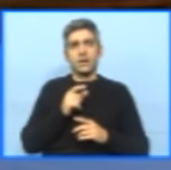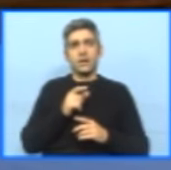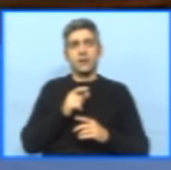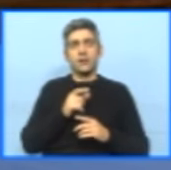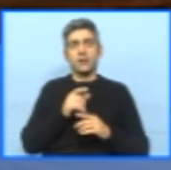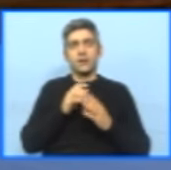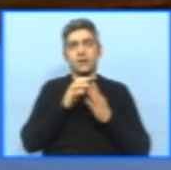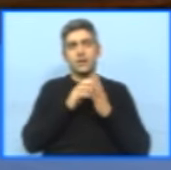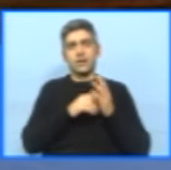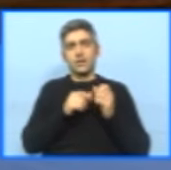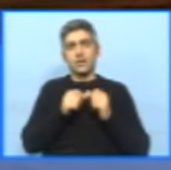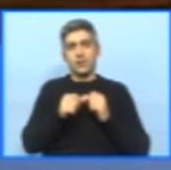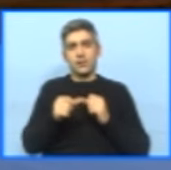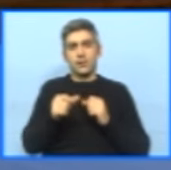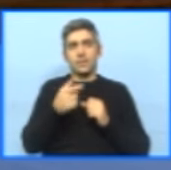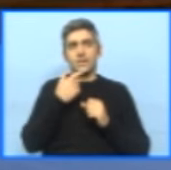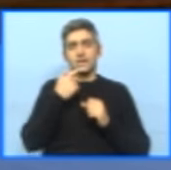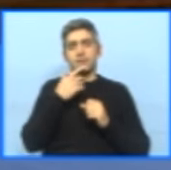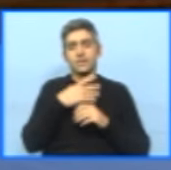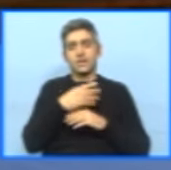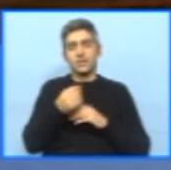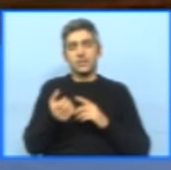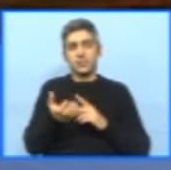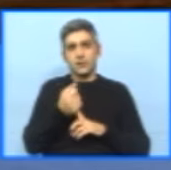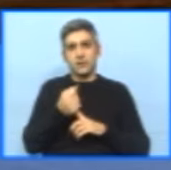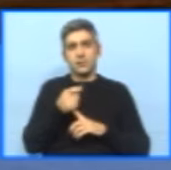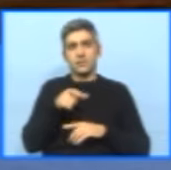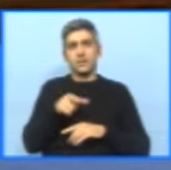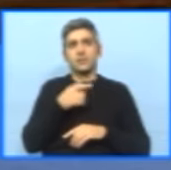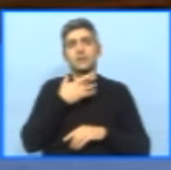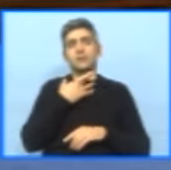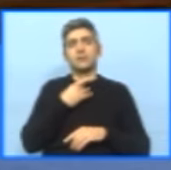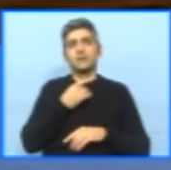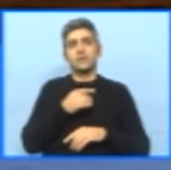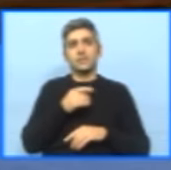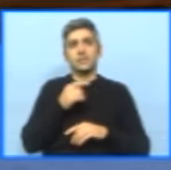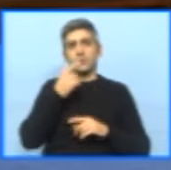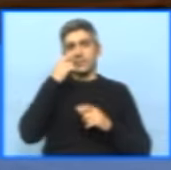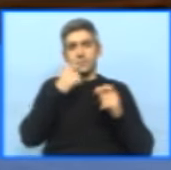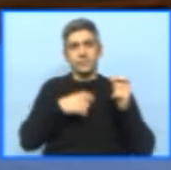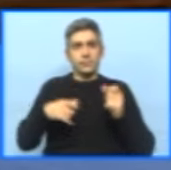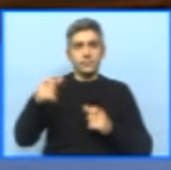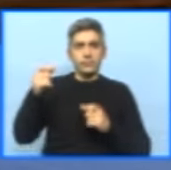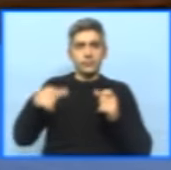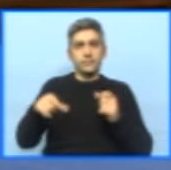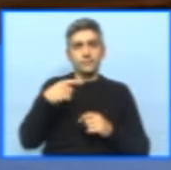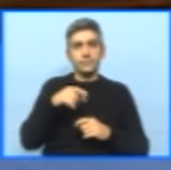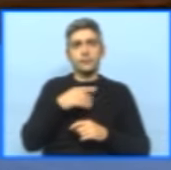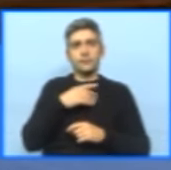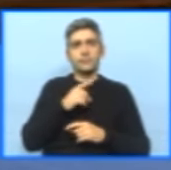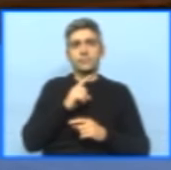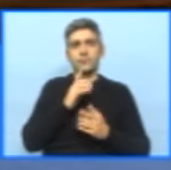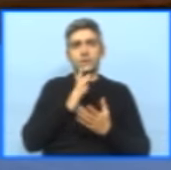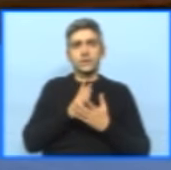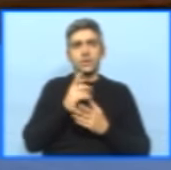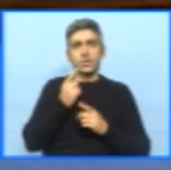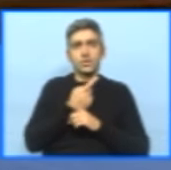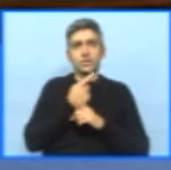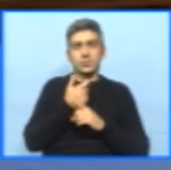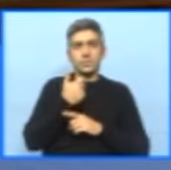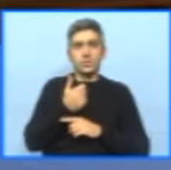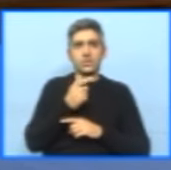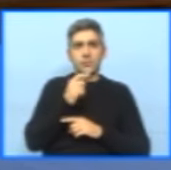do texto nós vamos descobrir que ele tem sede da nossa humanidade. E não só das coisas boas que nós